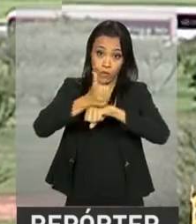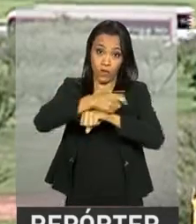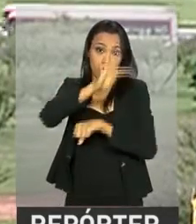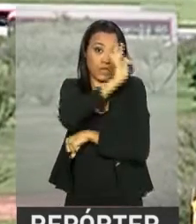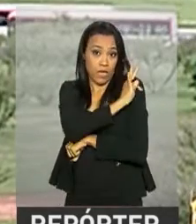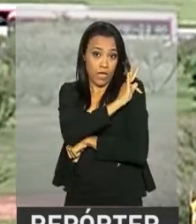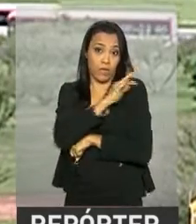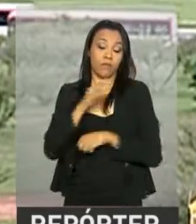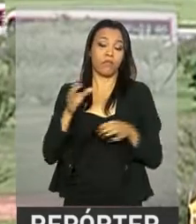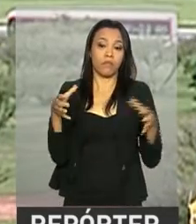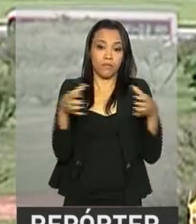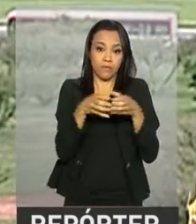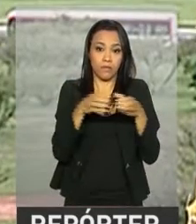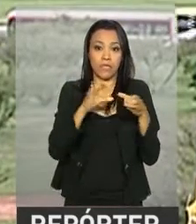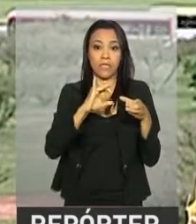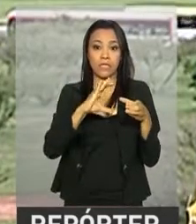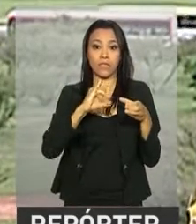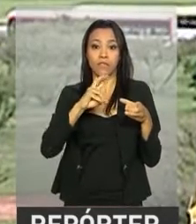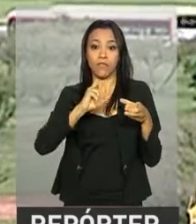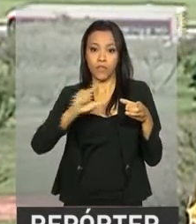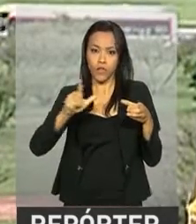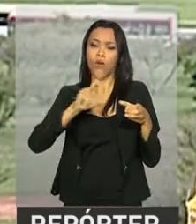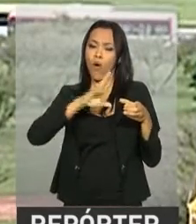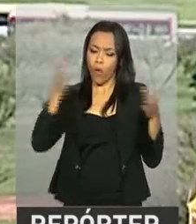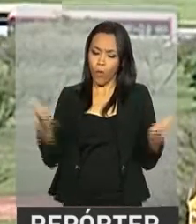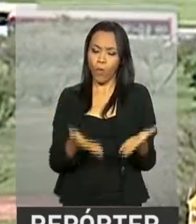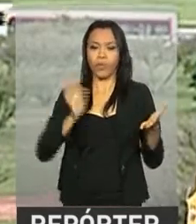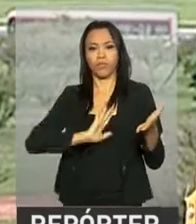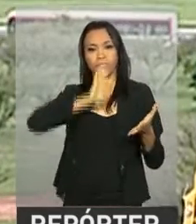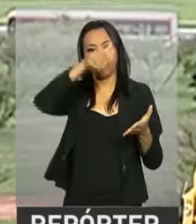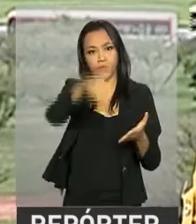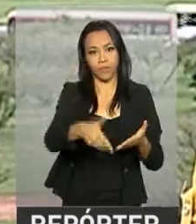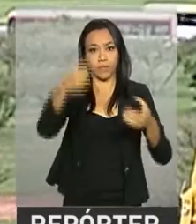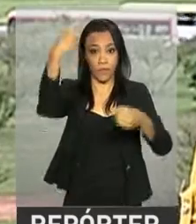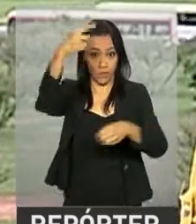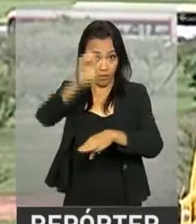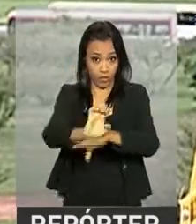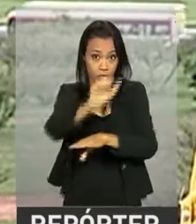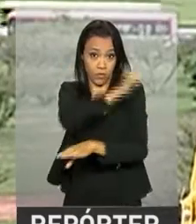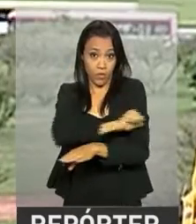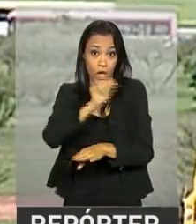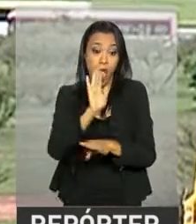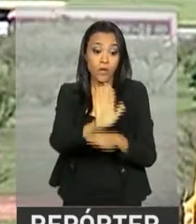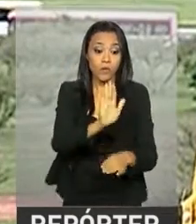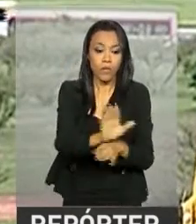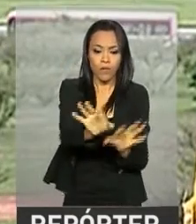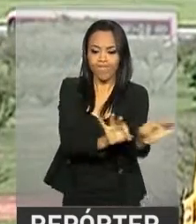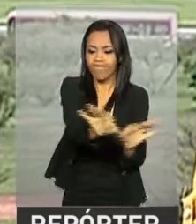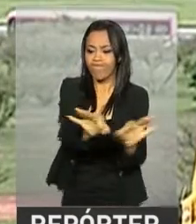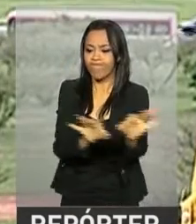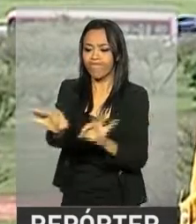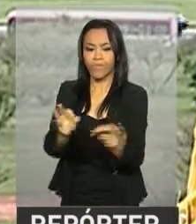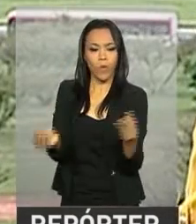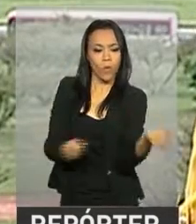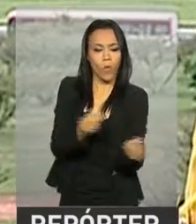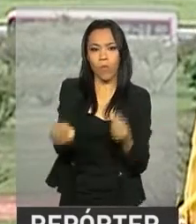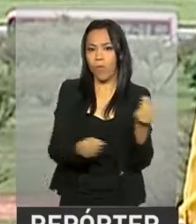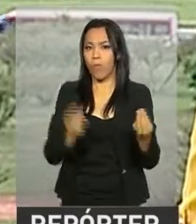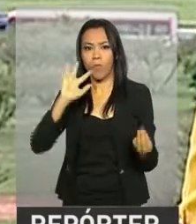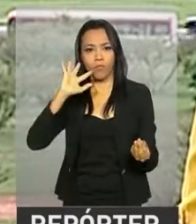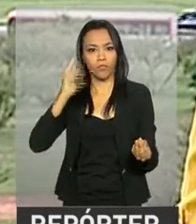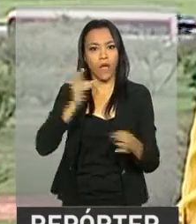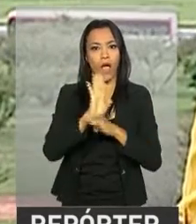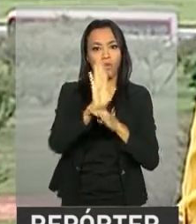Nacional devem ir ao município de Petrópolis ainda hoje para ajudar na elaboração de um plano de trabalho para essa ajuda, que deve